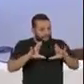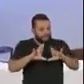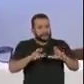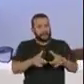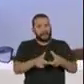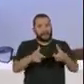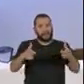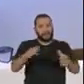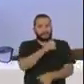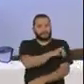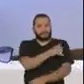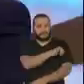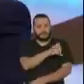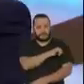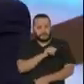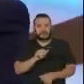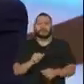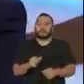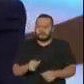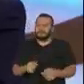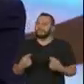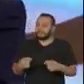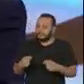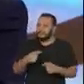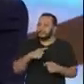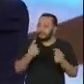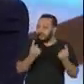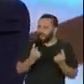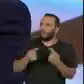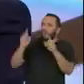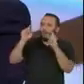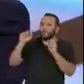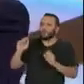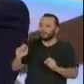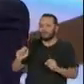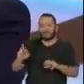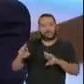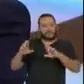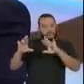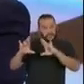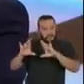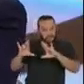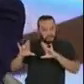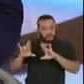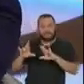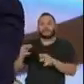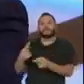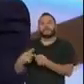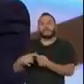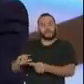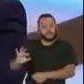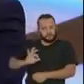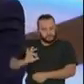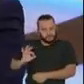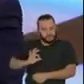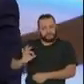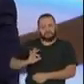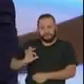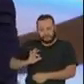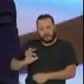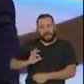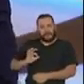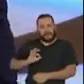da presidente precisa ser mais enfático e condenar atitudes cometidas por policiais que cruzam a linha vermelha e viram